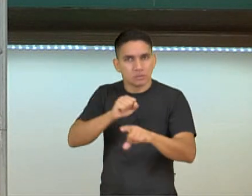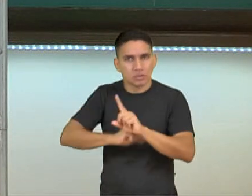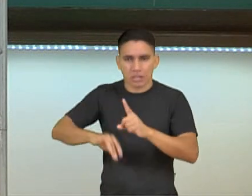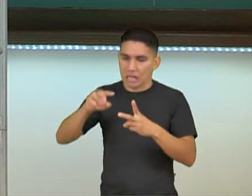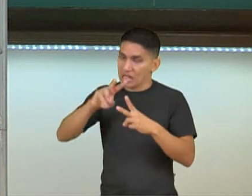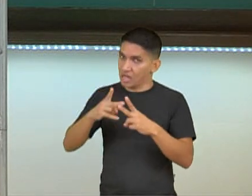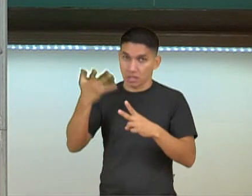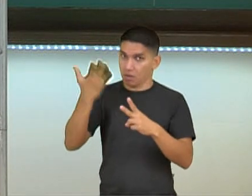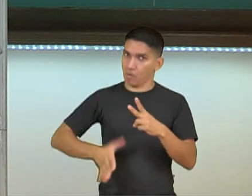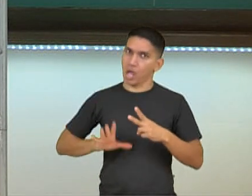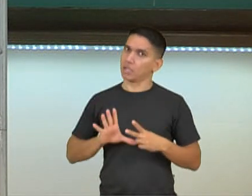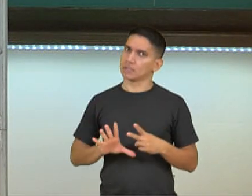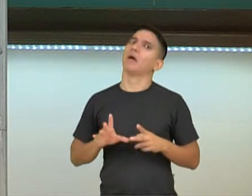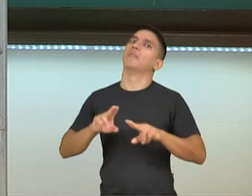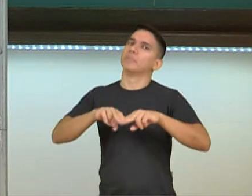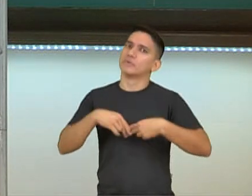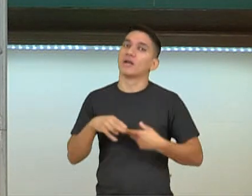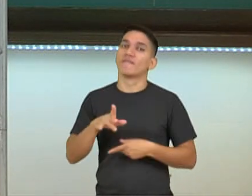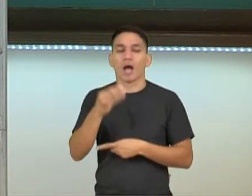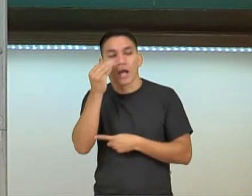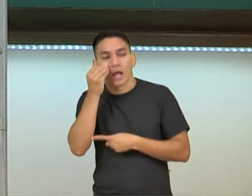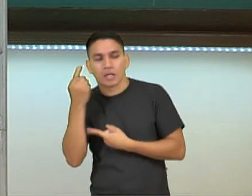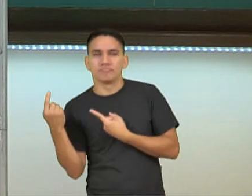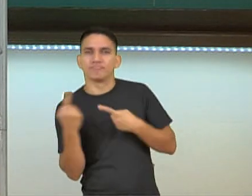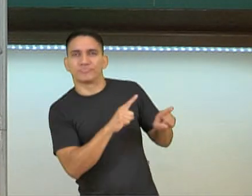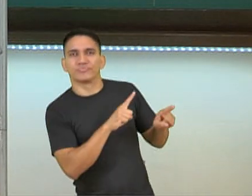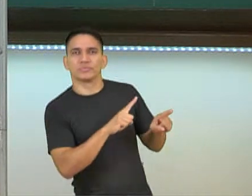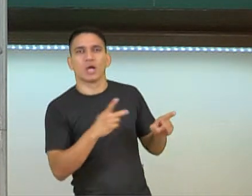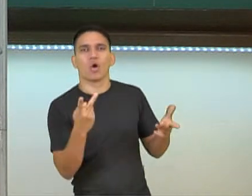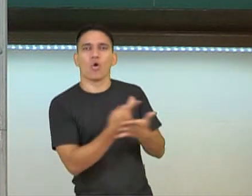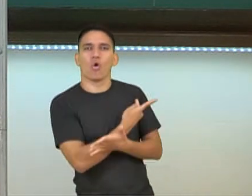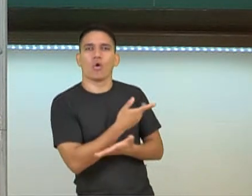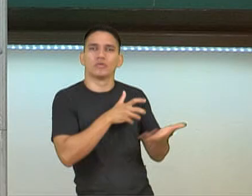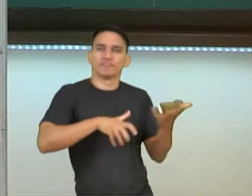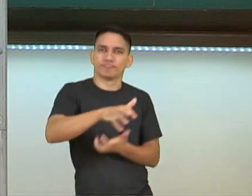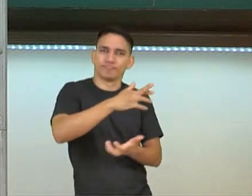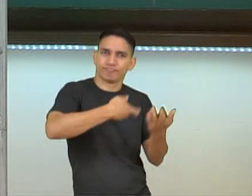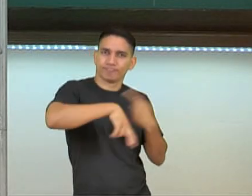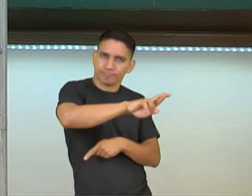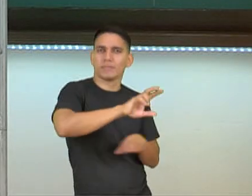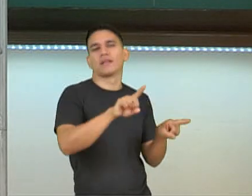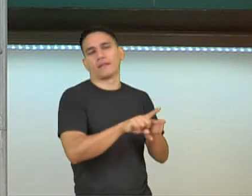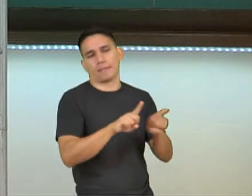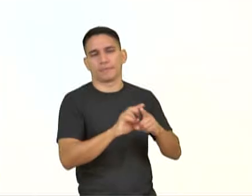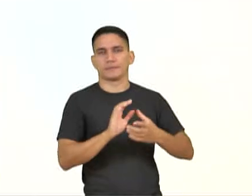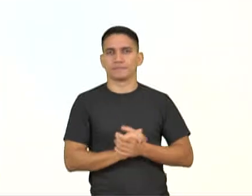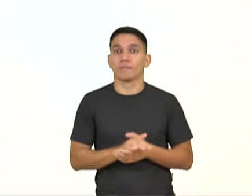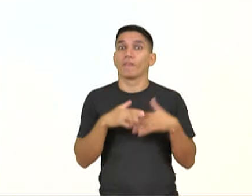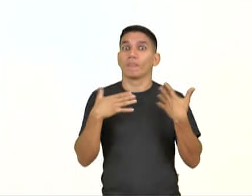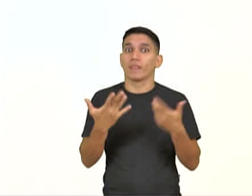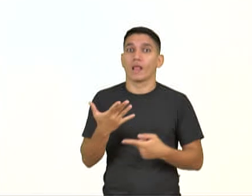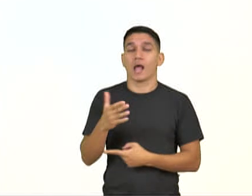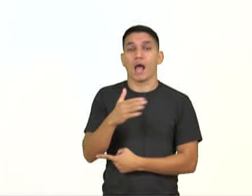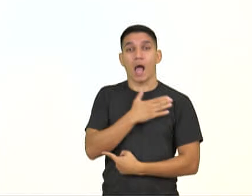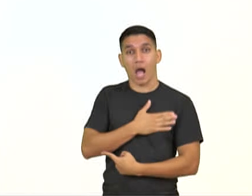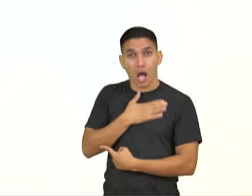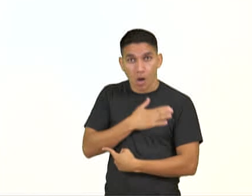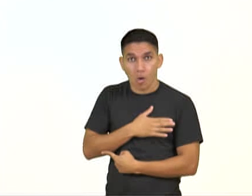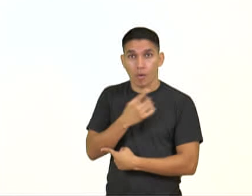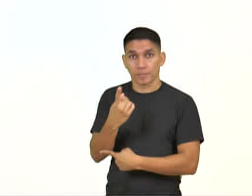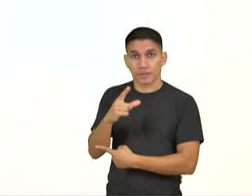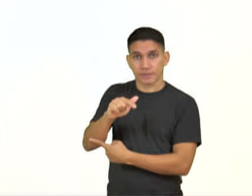queriam isso e é claro que eles vão tentar acabar com a Revolução Francesa também. E em agosto de